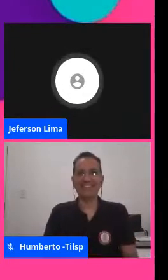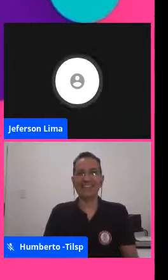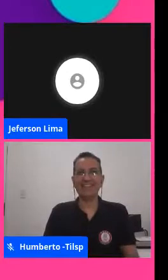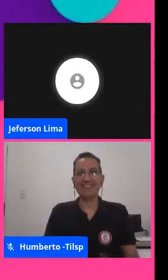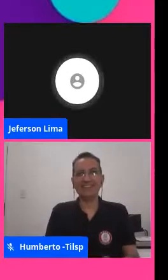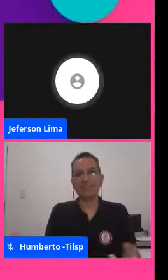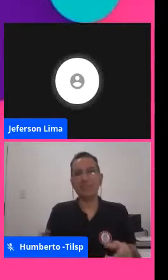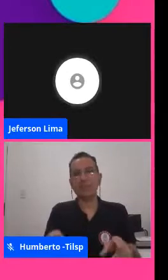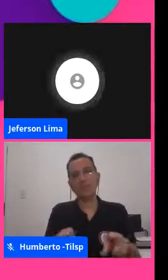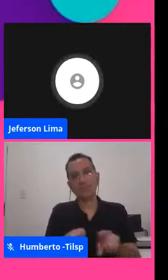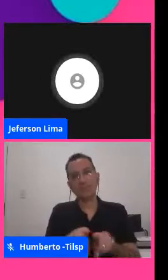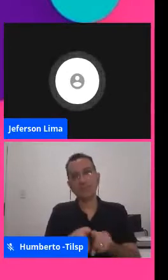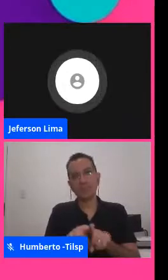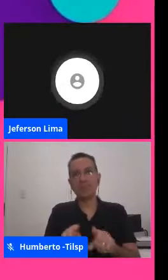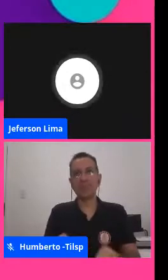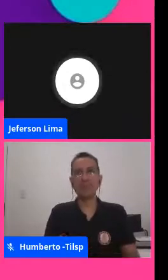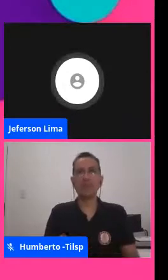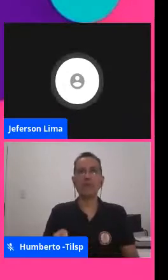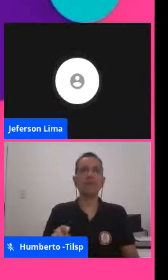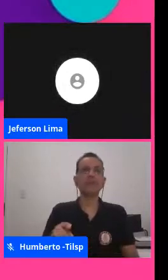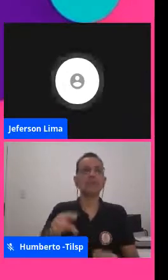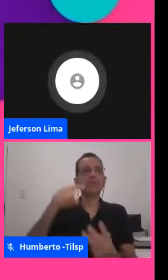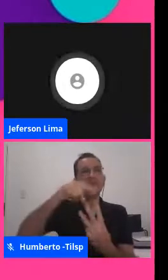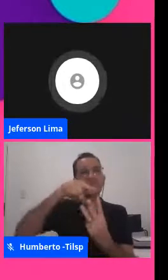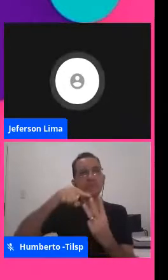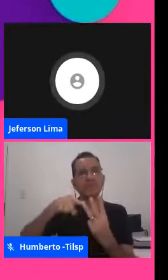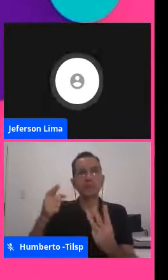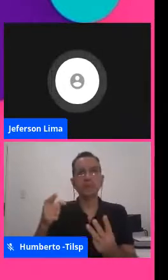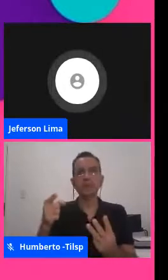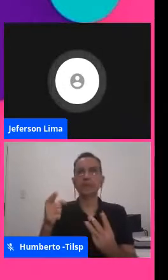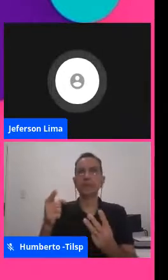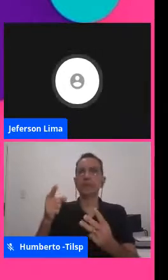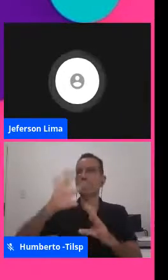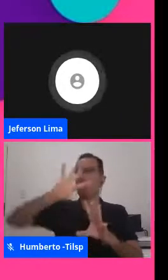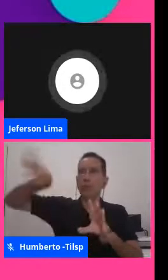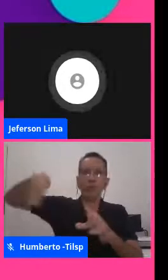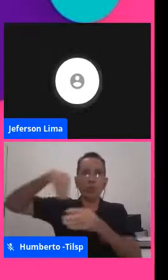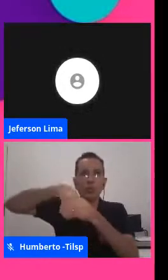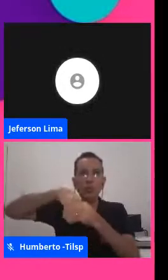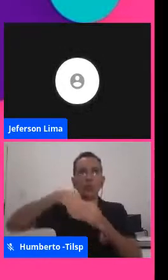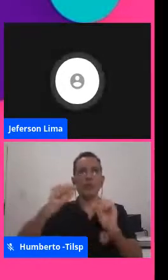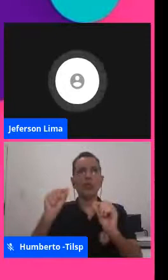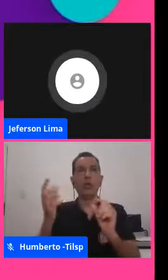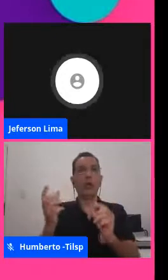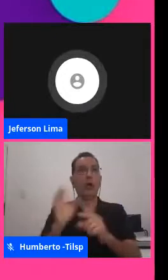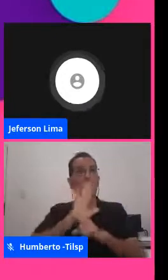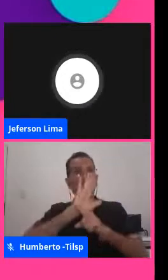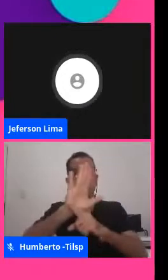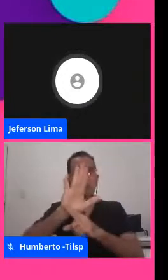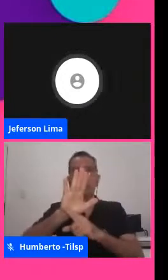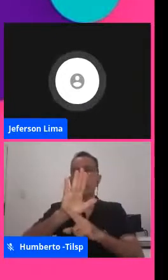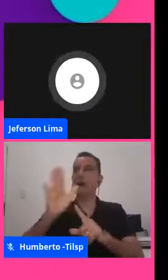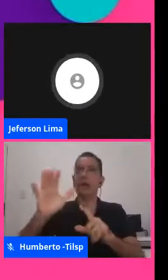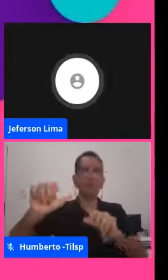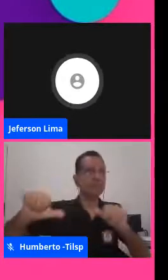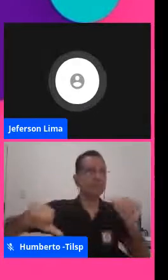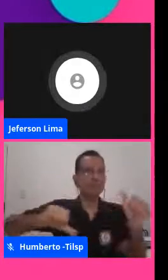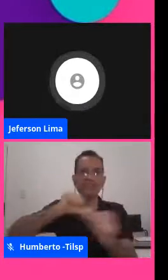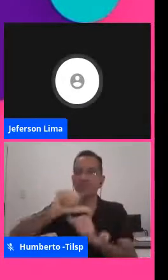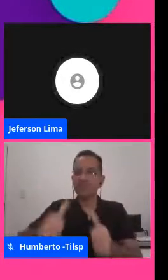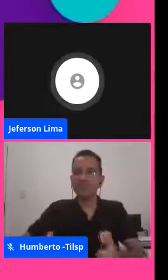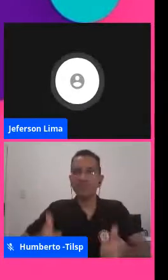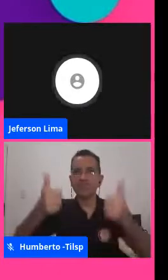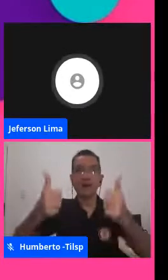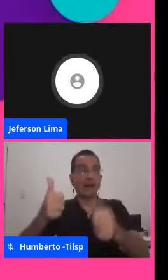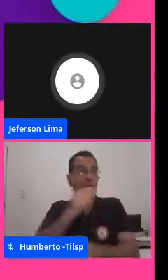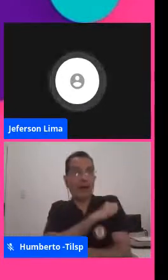gente acredita que um dos três pilares do Include é a gente trazer a transformação através dos alunos aprendendo,